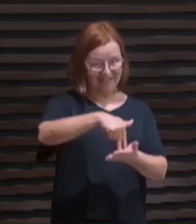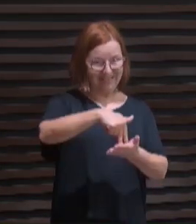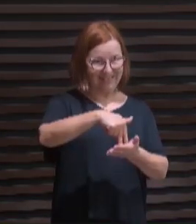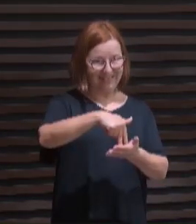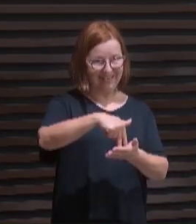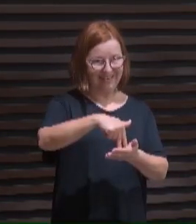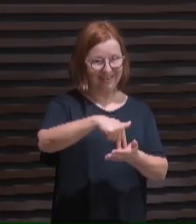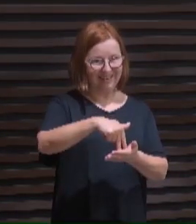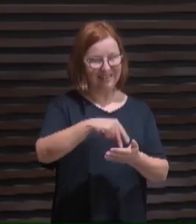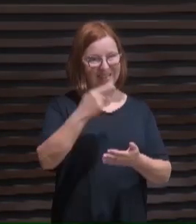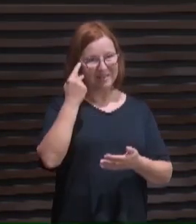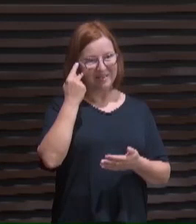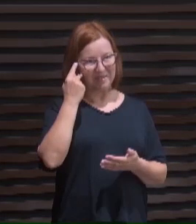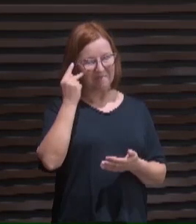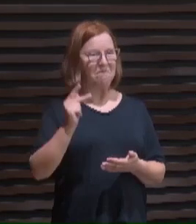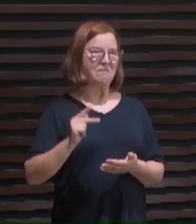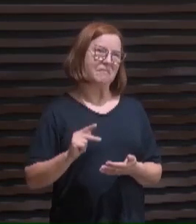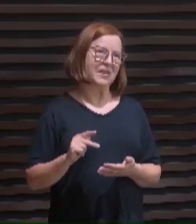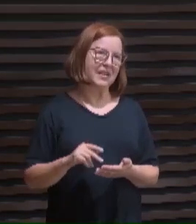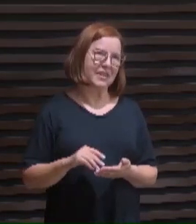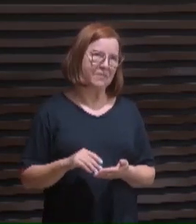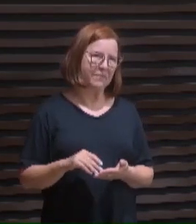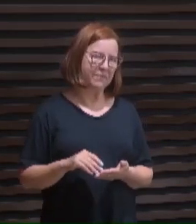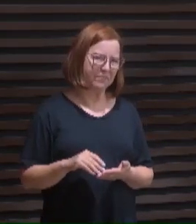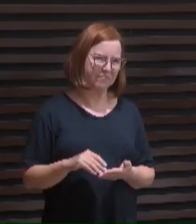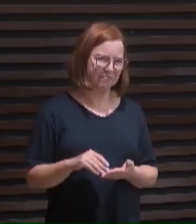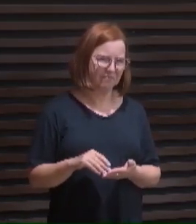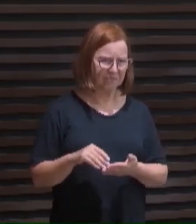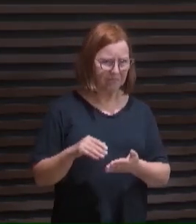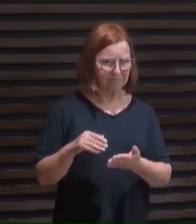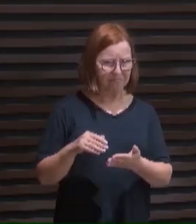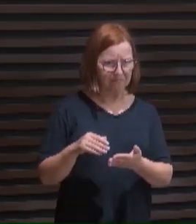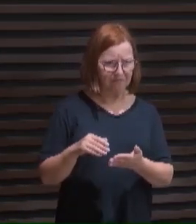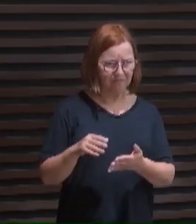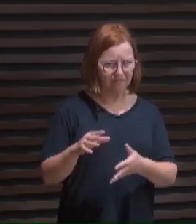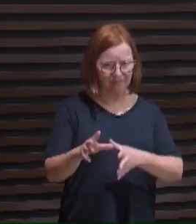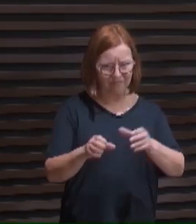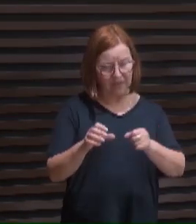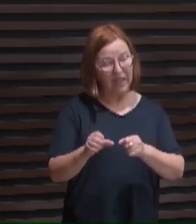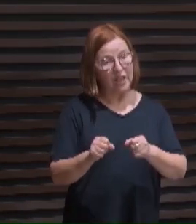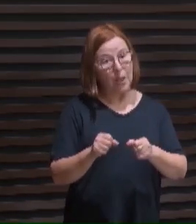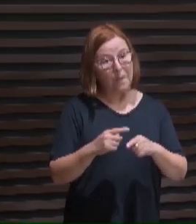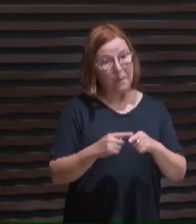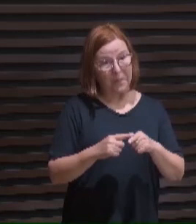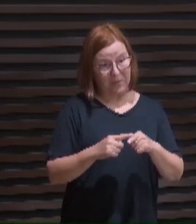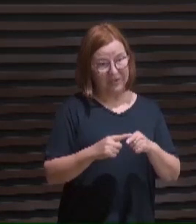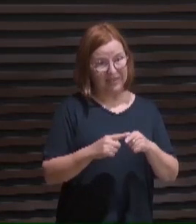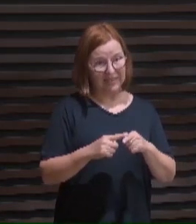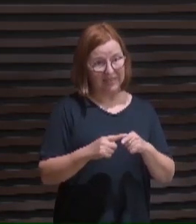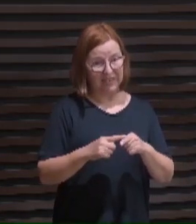o despojo, porque a minha resolução é ajuntar as nações e congregar